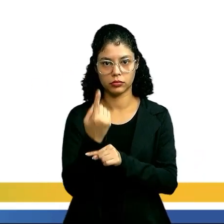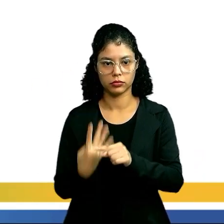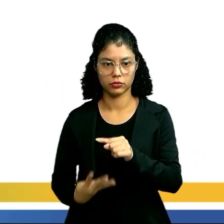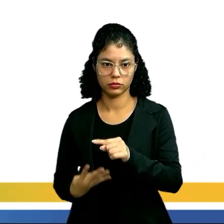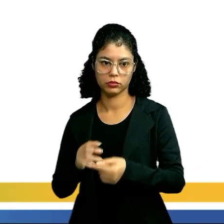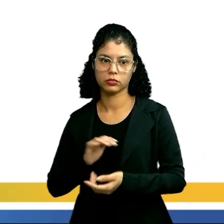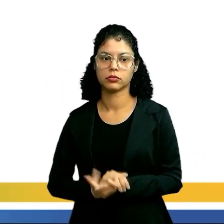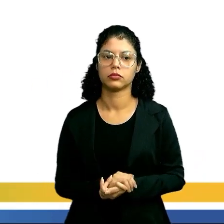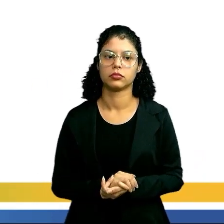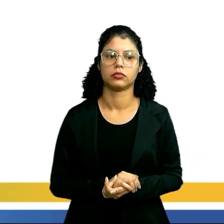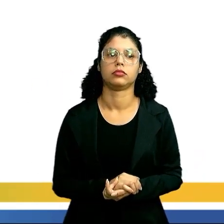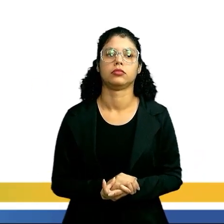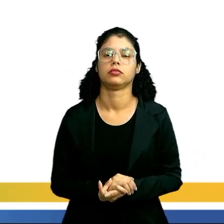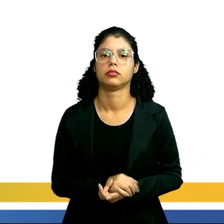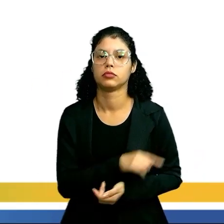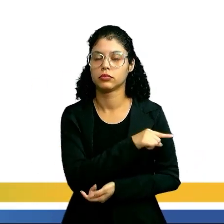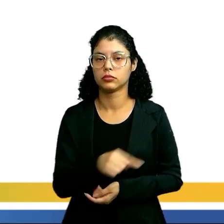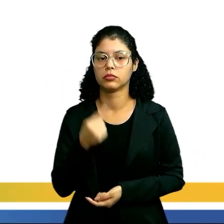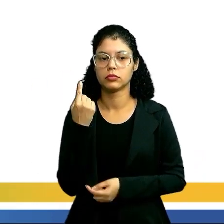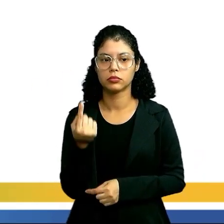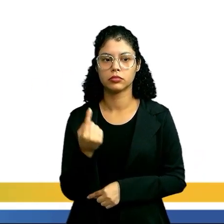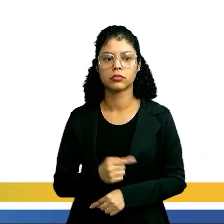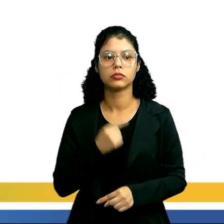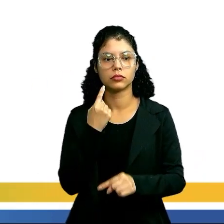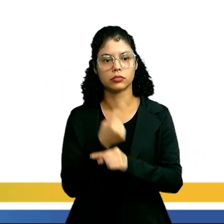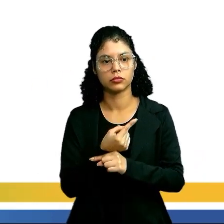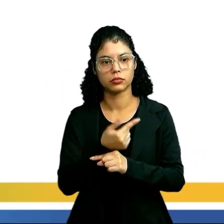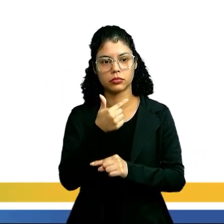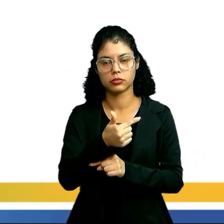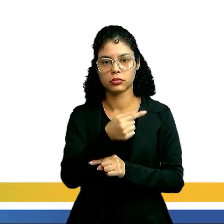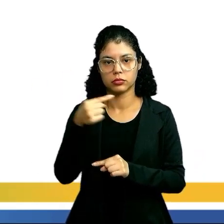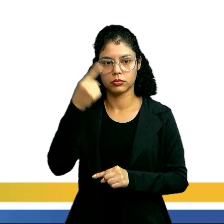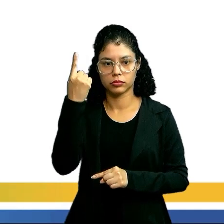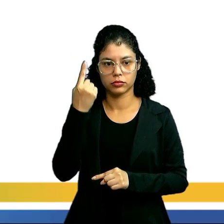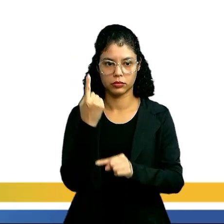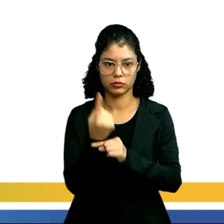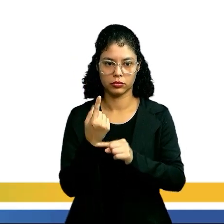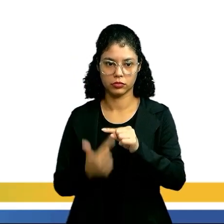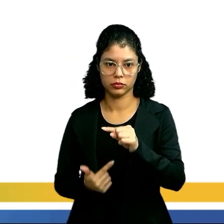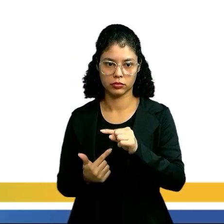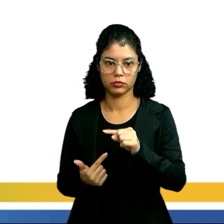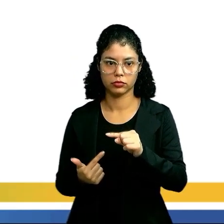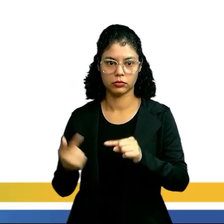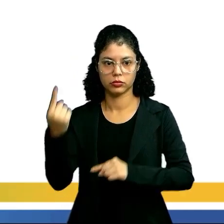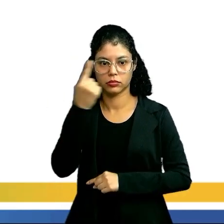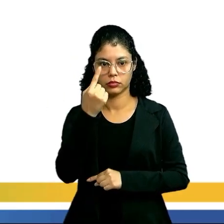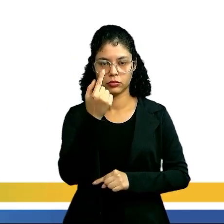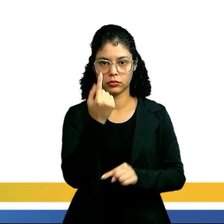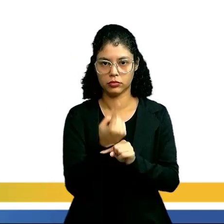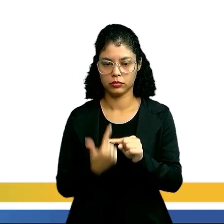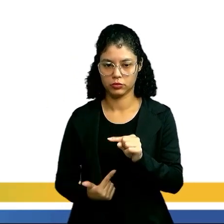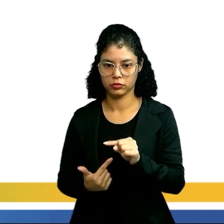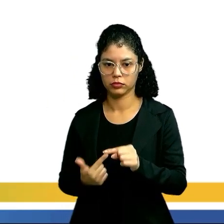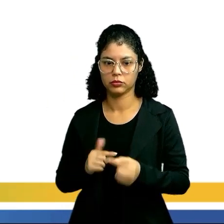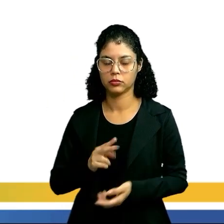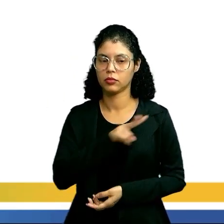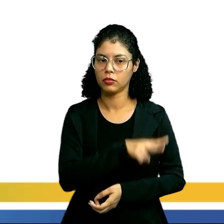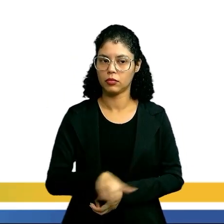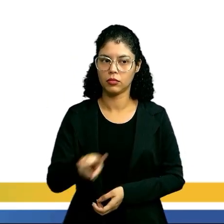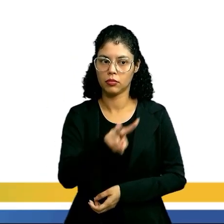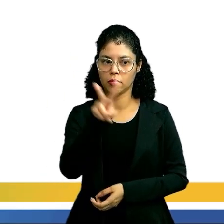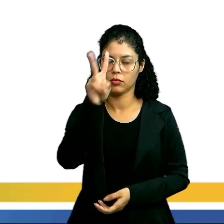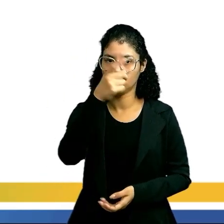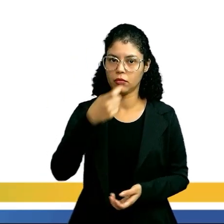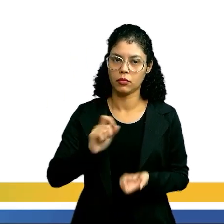dá 1 quarto. Quando x é menos 1, vai ficar 2 elevado a menos 1, que é meio. Percebam que os valores de